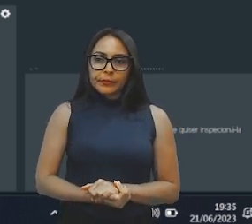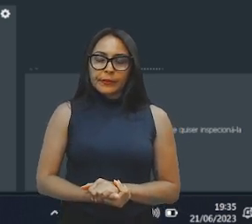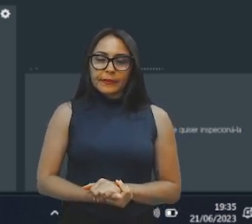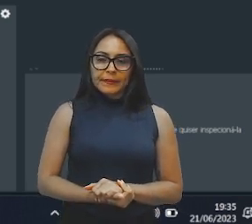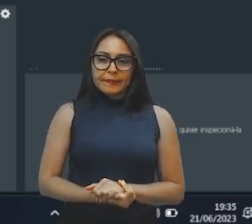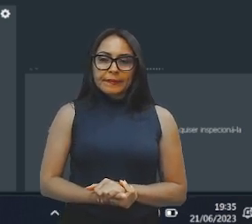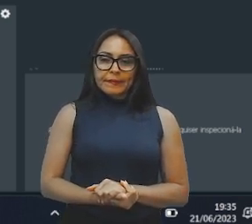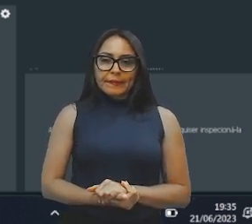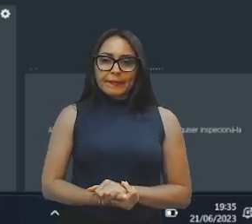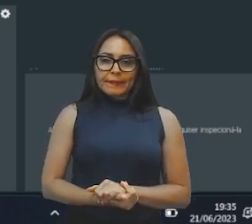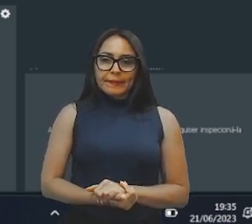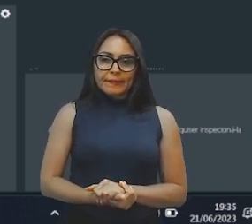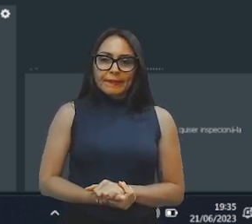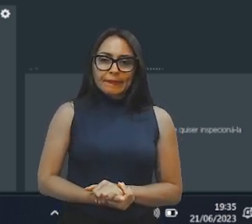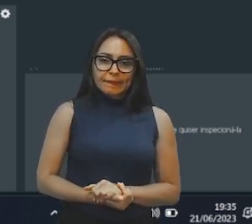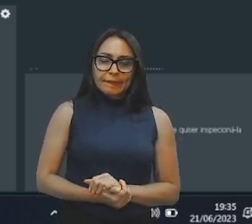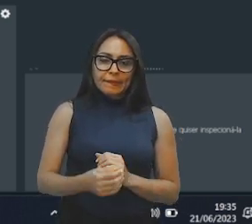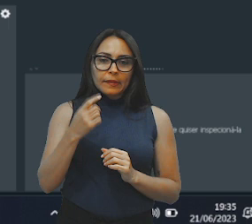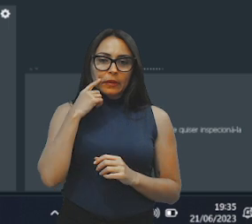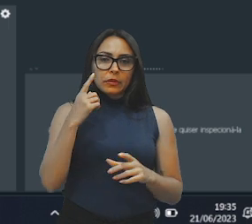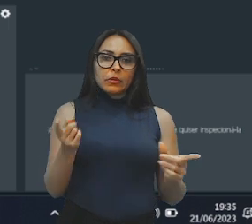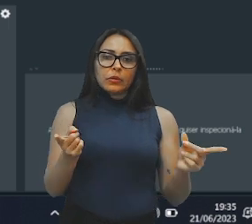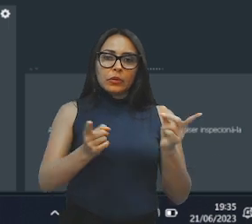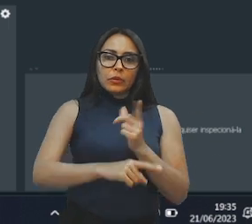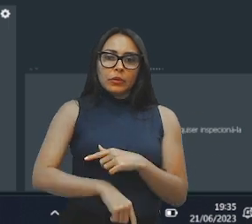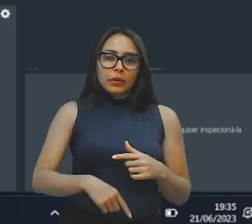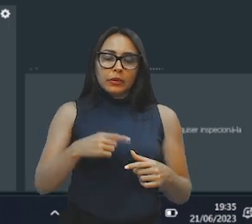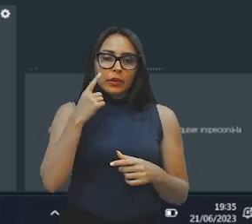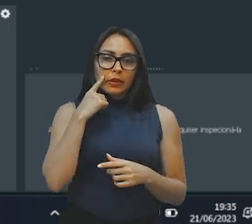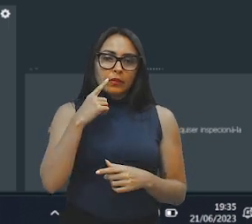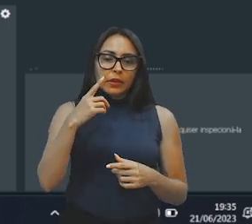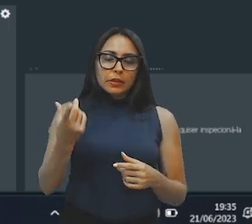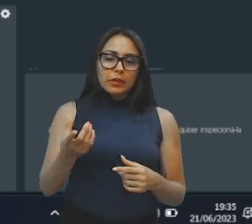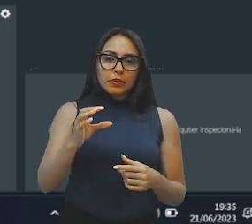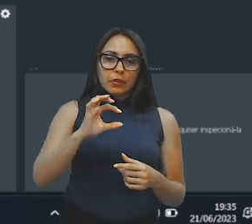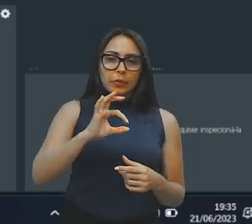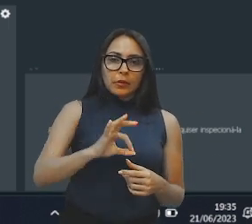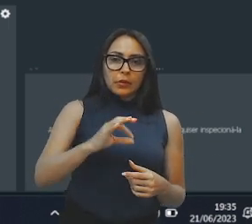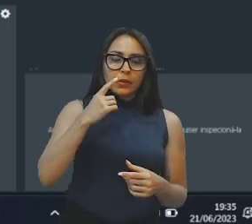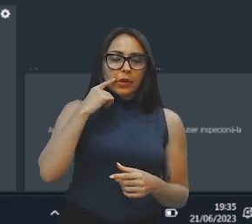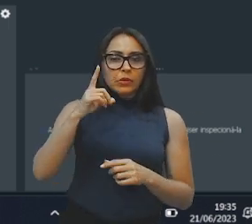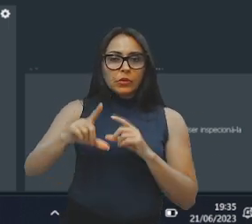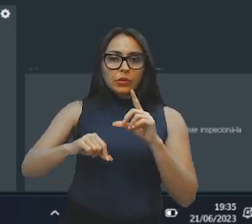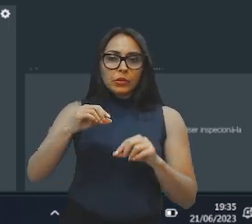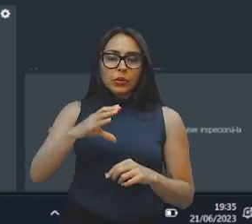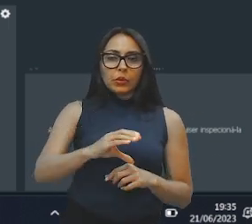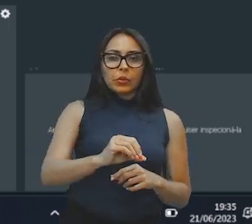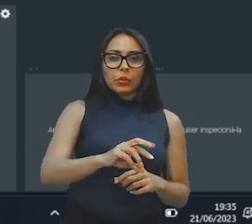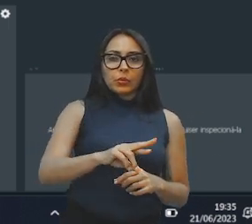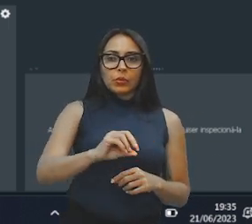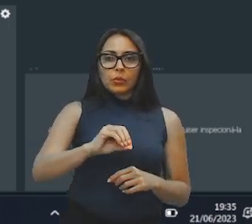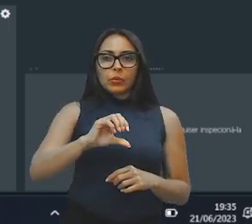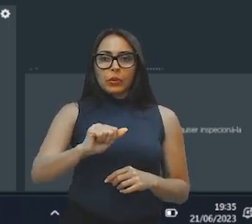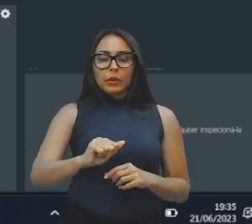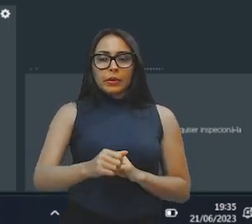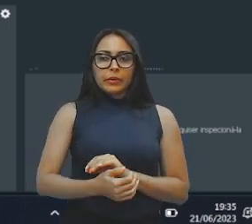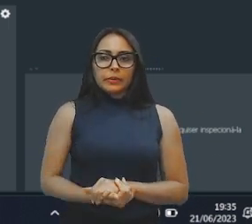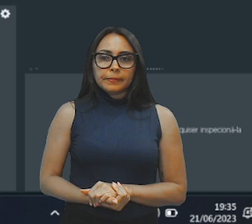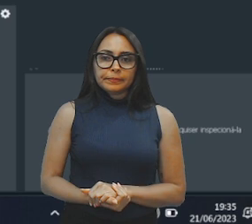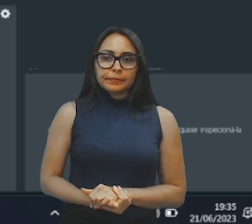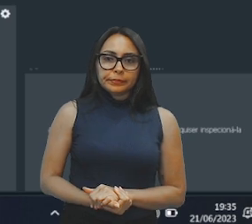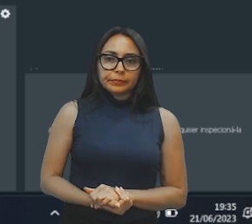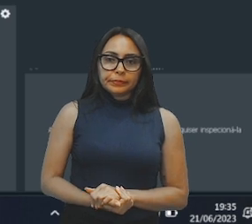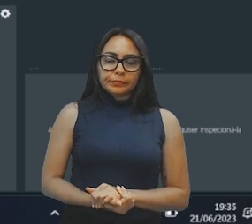Caso contrário, a face da moeda sorteada foi coroa. Então, esse é um exemplo